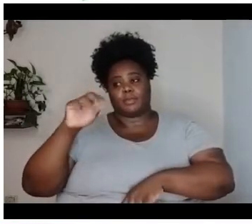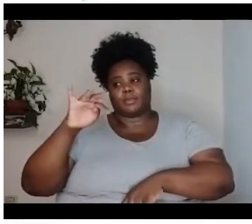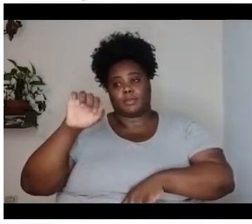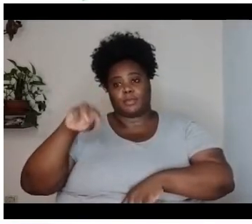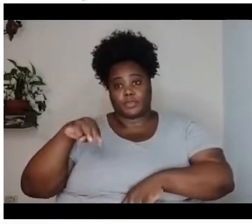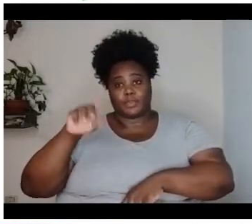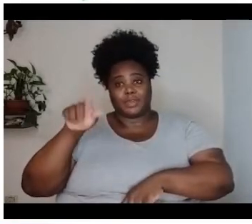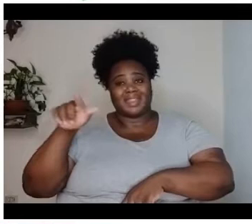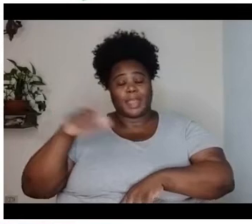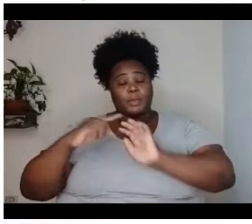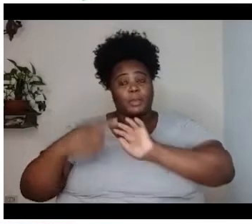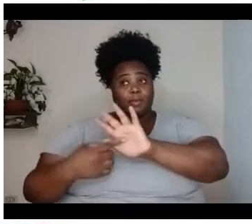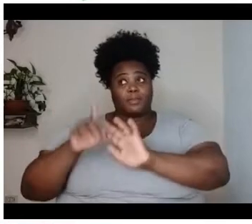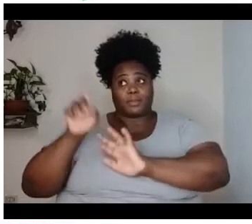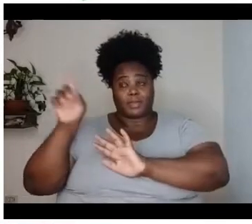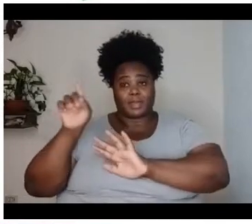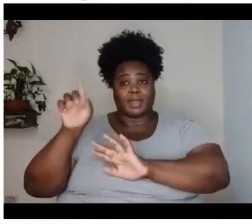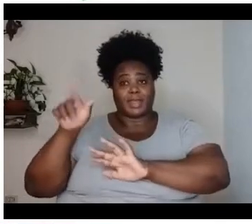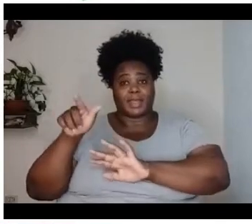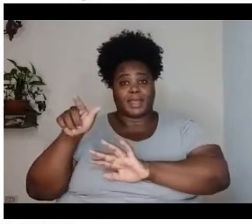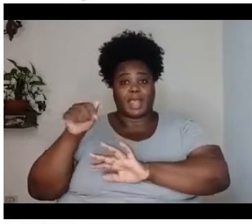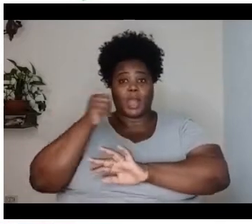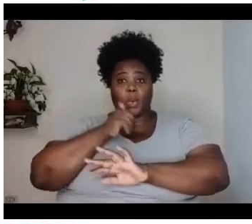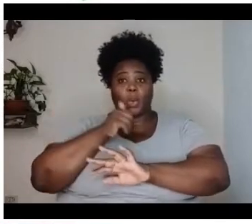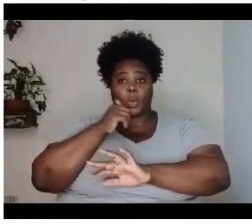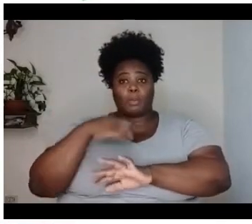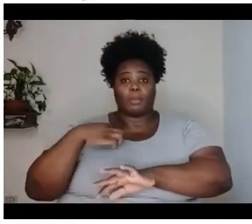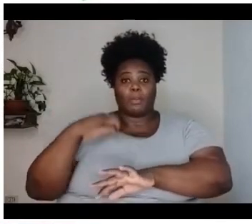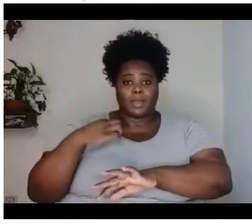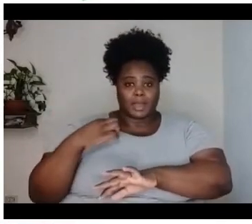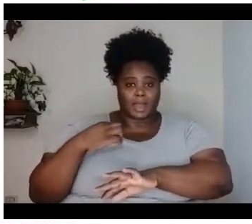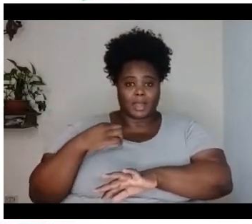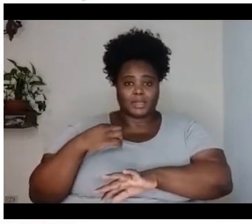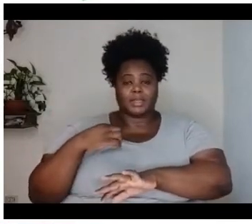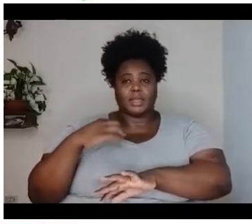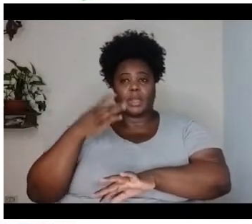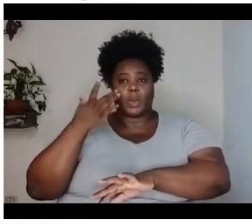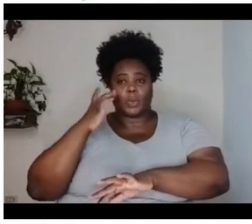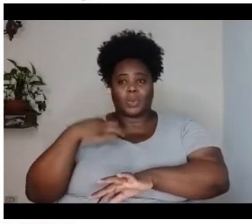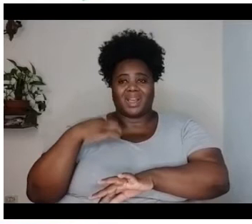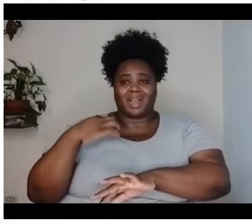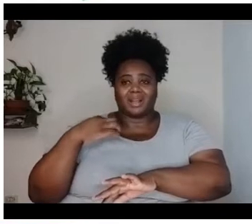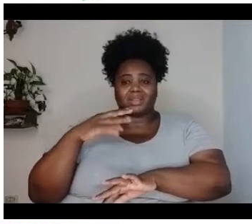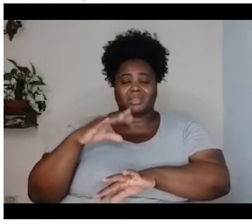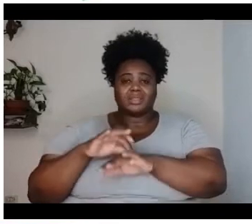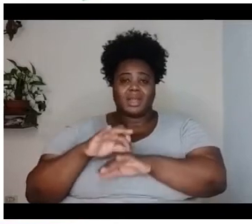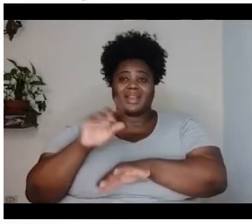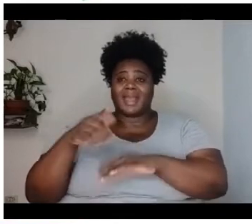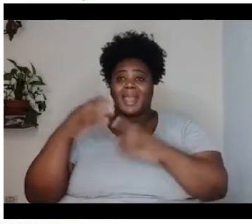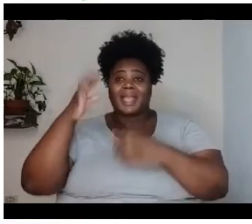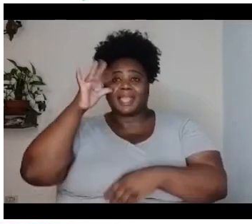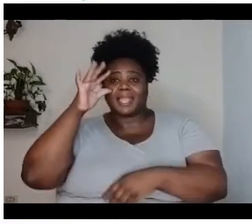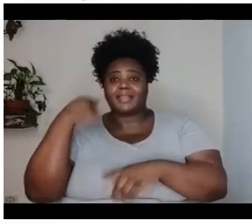é mulher carne e homem carne, né? E é muito interessante porque